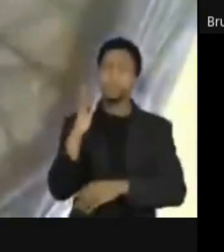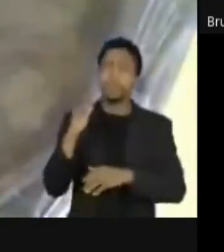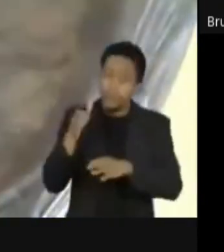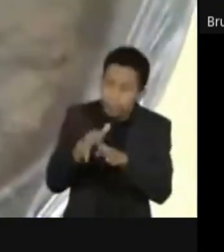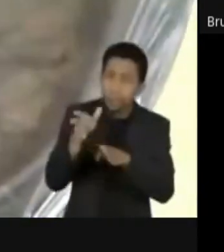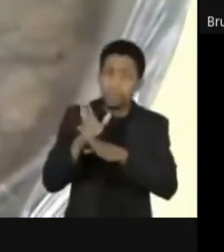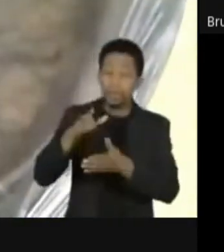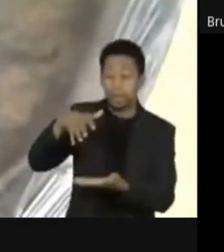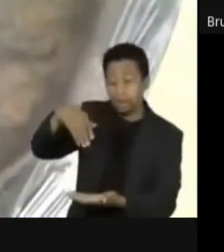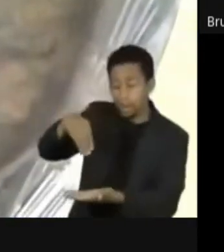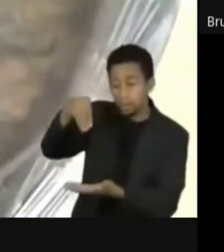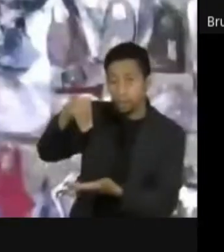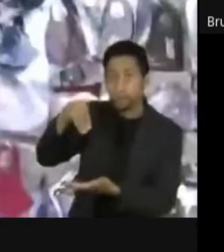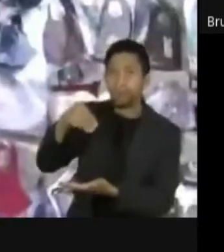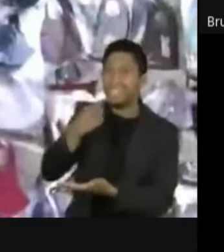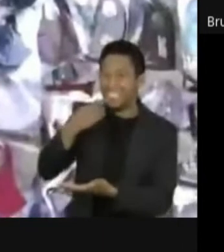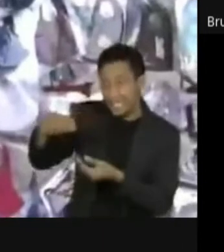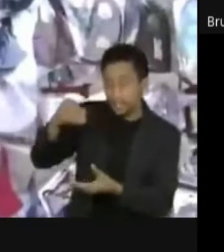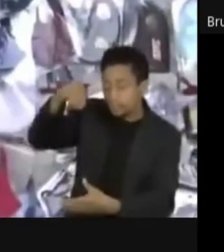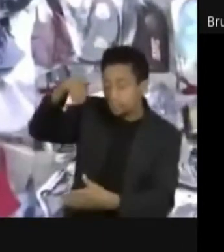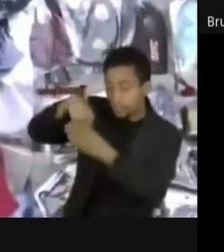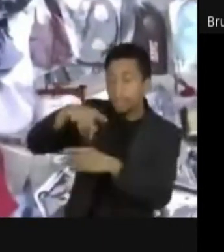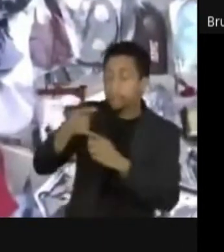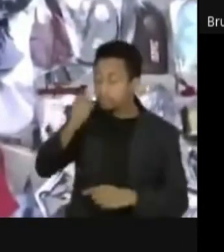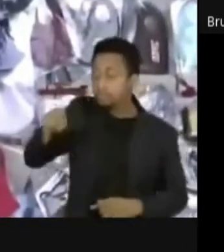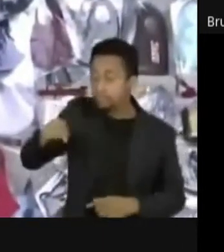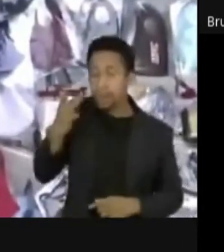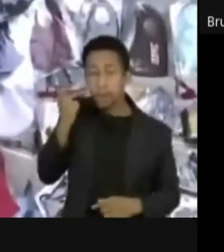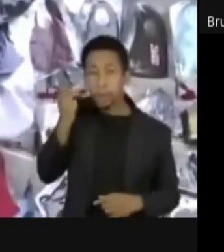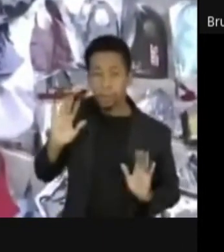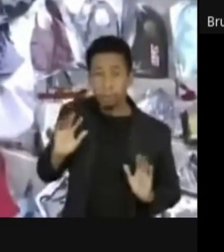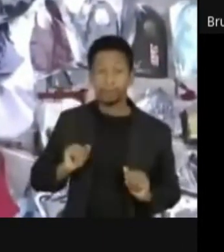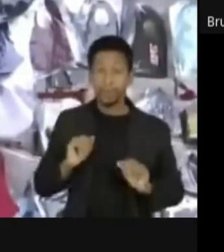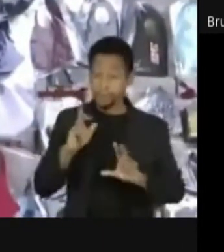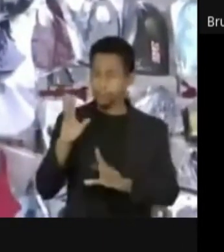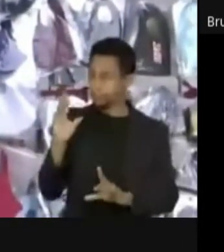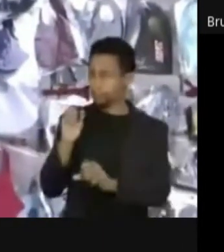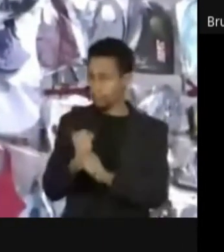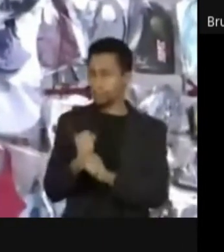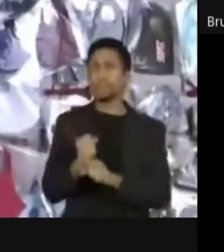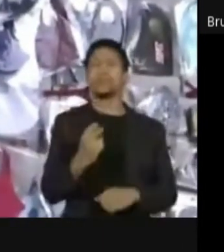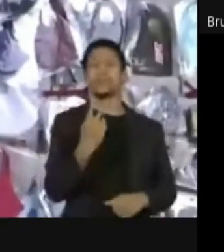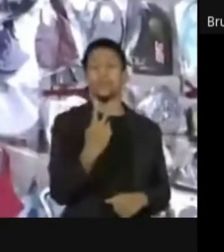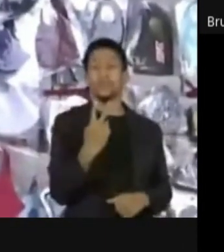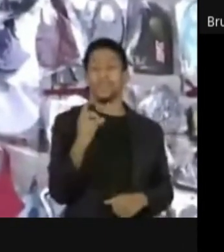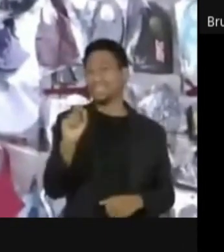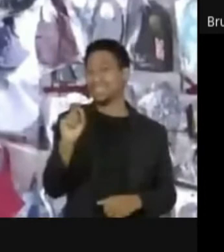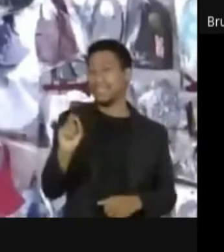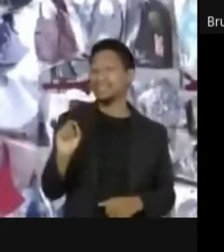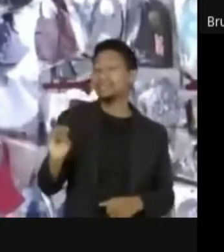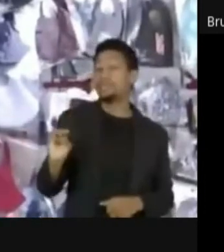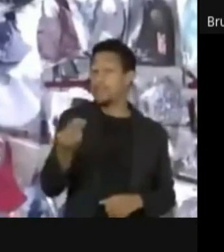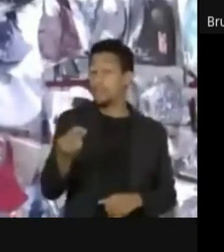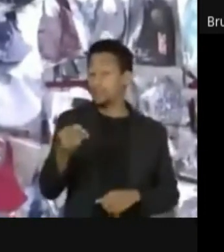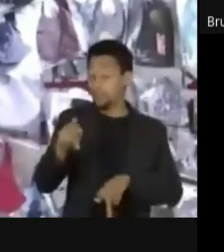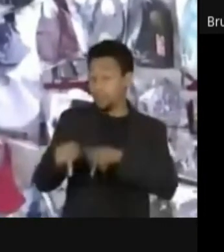saquinho e descartá-lo no lixo comum. A conta não é difícil de fazer, se levarmos em consideração que cada um dos 210 milhões de brasileiros